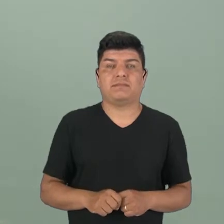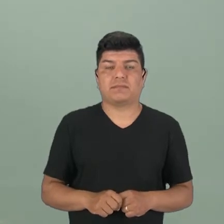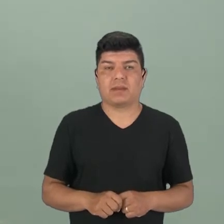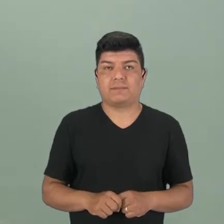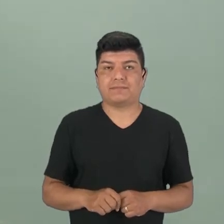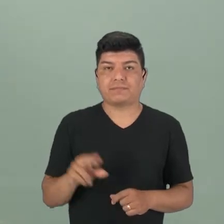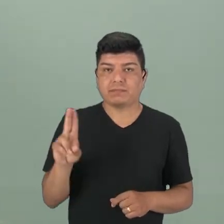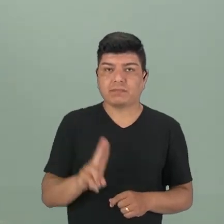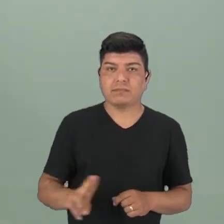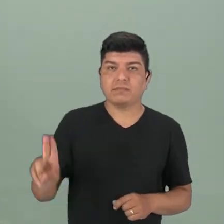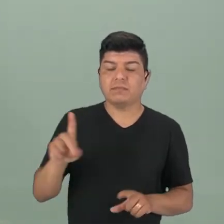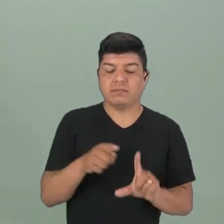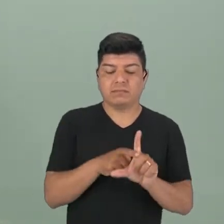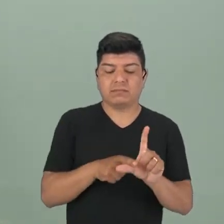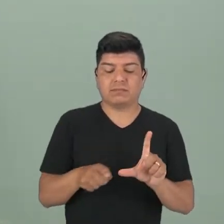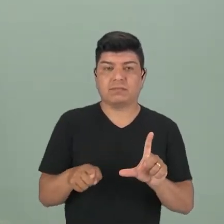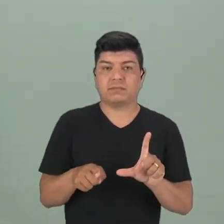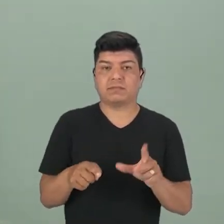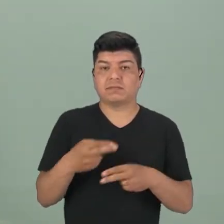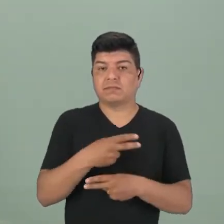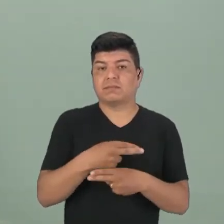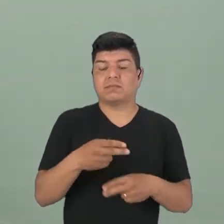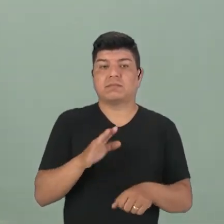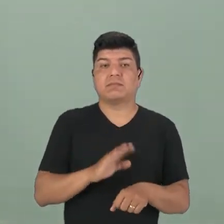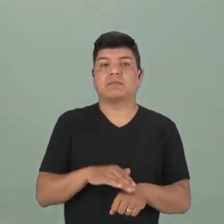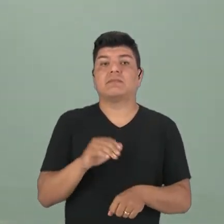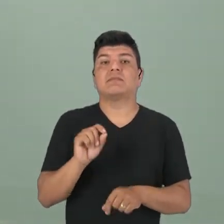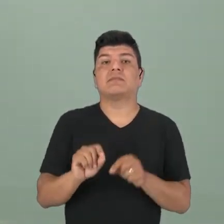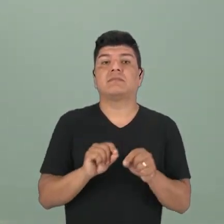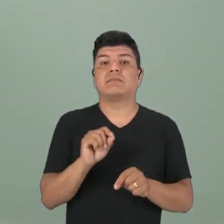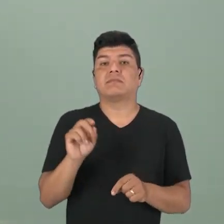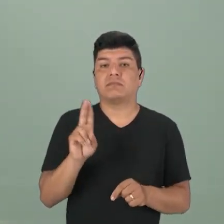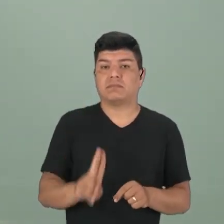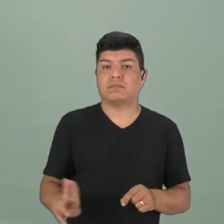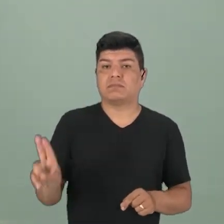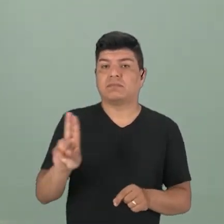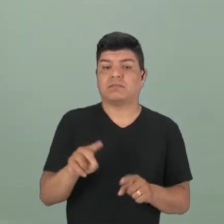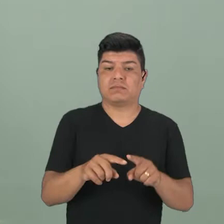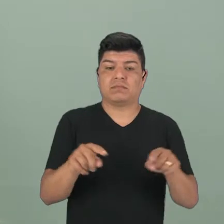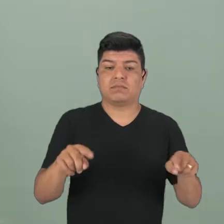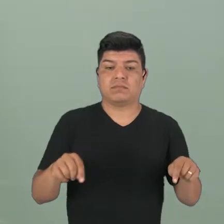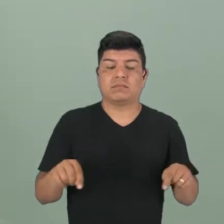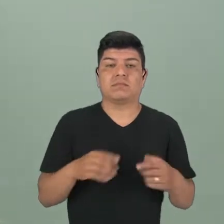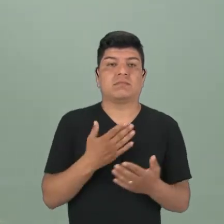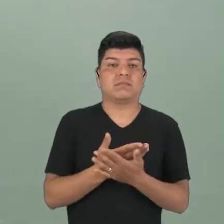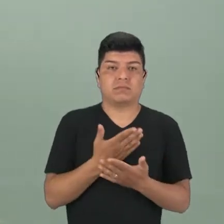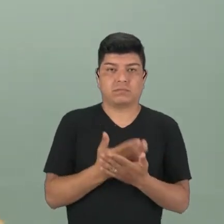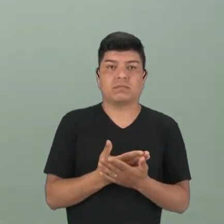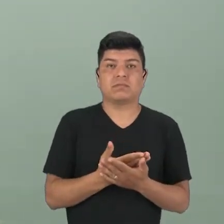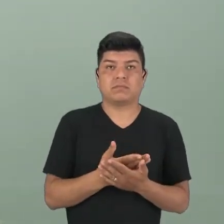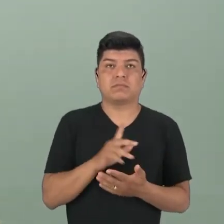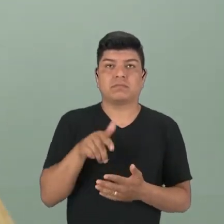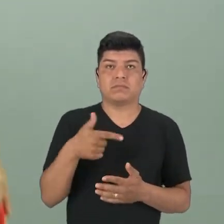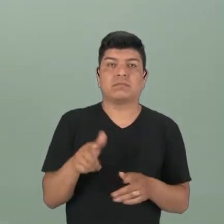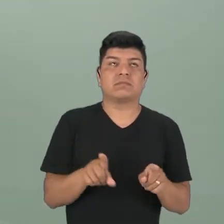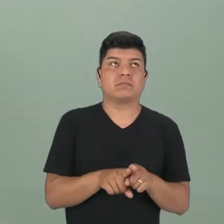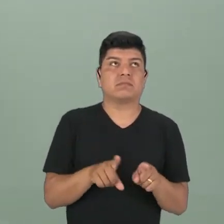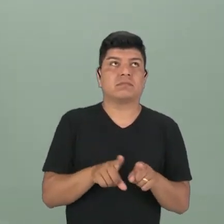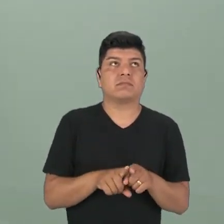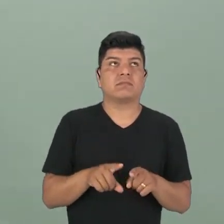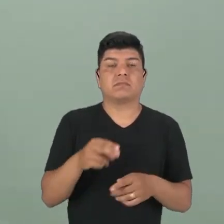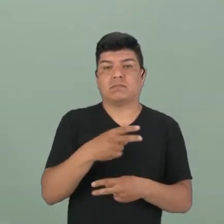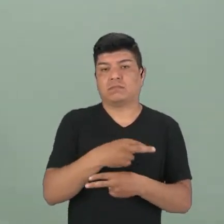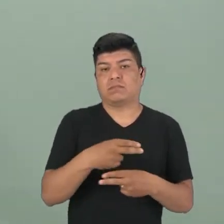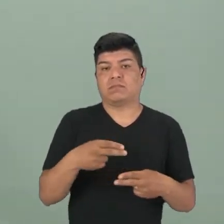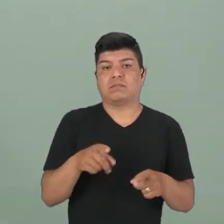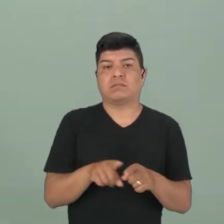Quando eu uso uma régua, que geralmente é o objeto que a gente mais manuseia na sala de aula, né, para vocês terem acesso. Tem outros instrumentos, que